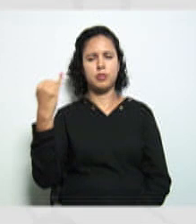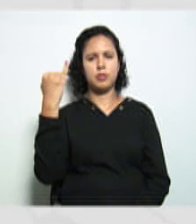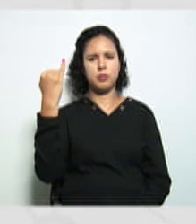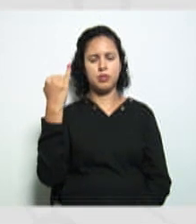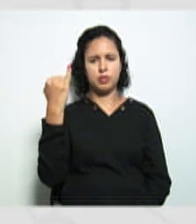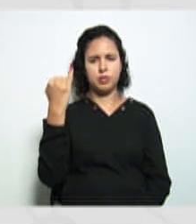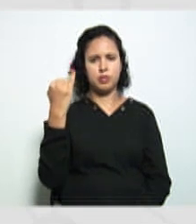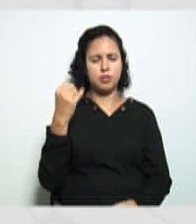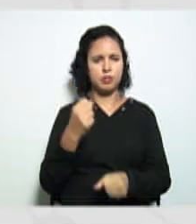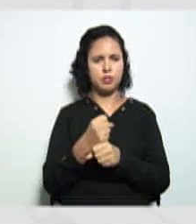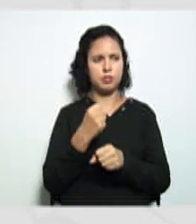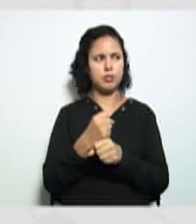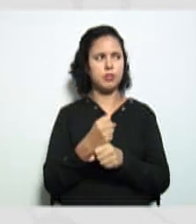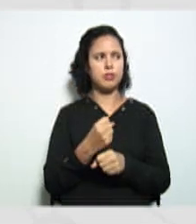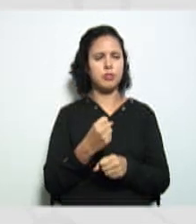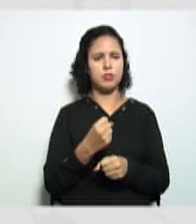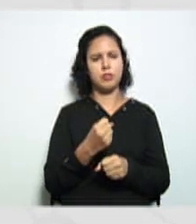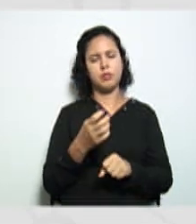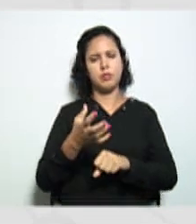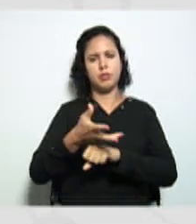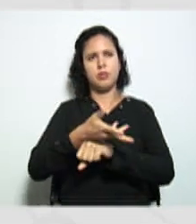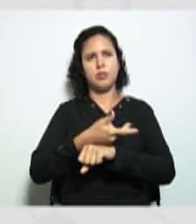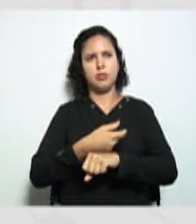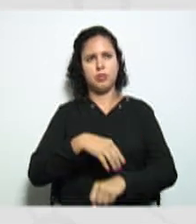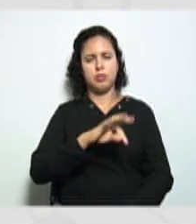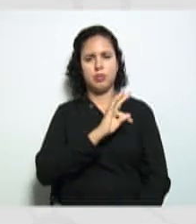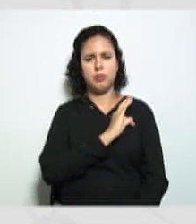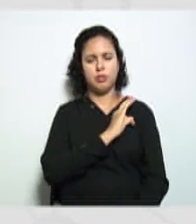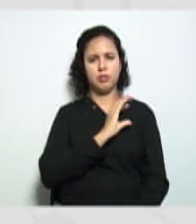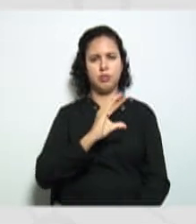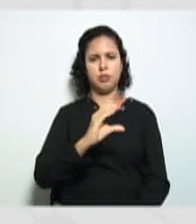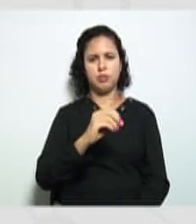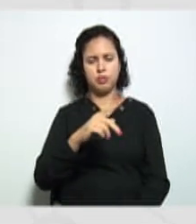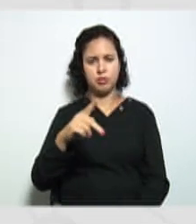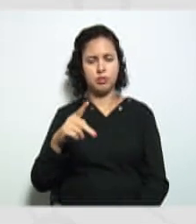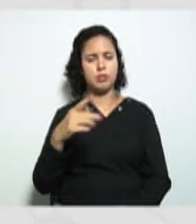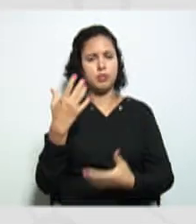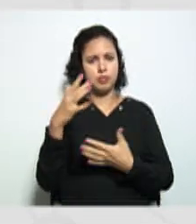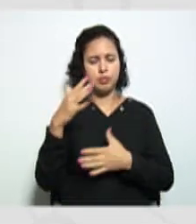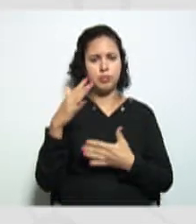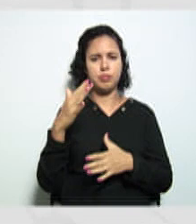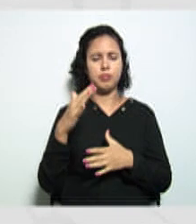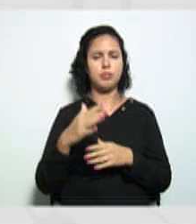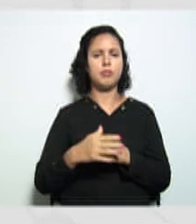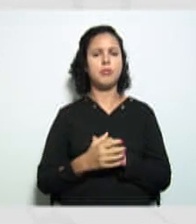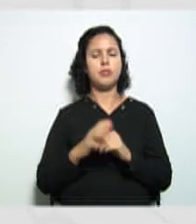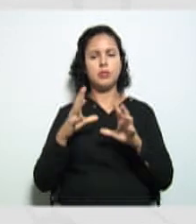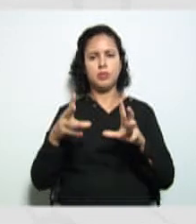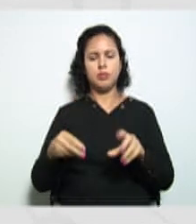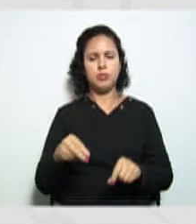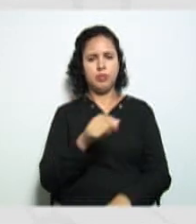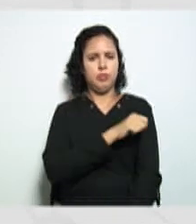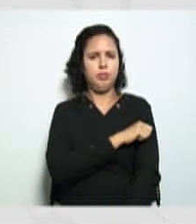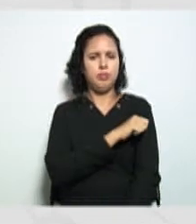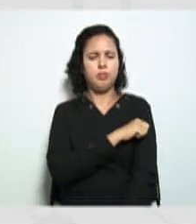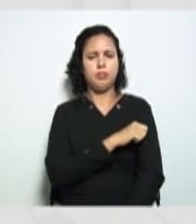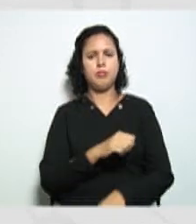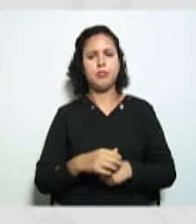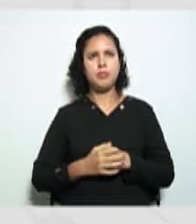a construção das competências do técnico cooperativismo. Então, parabéns a Cristiane, parabéns a todos que